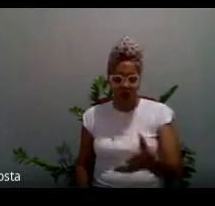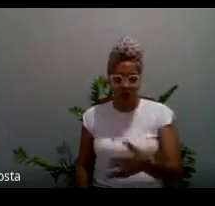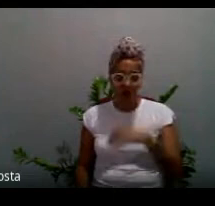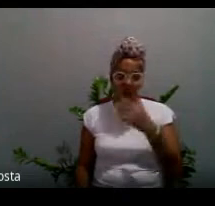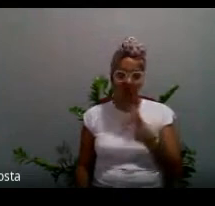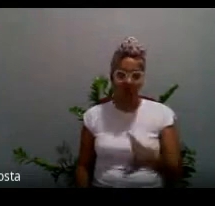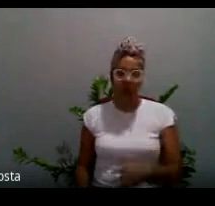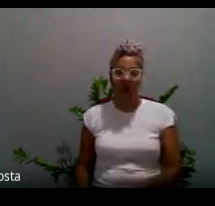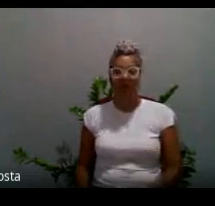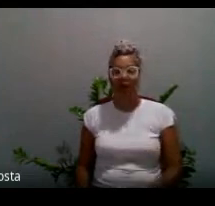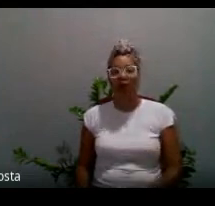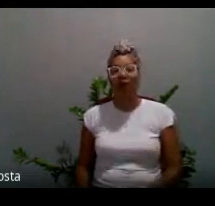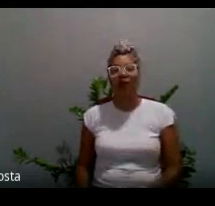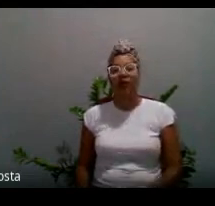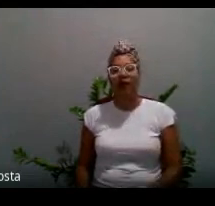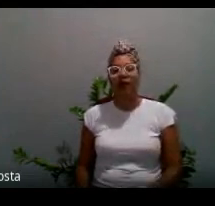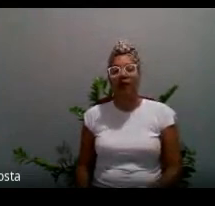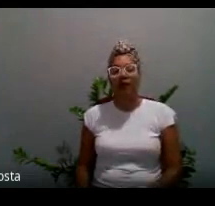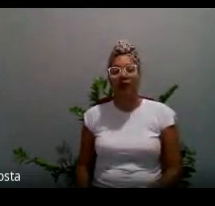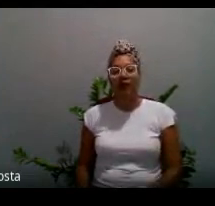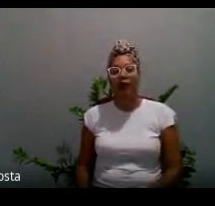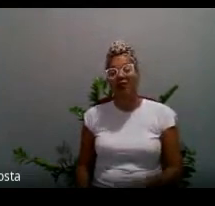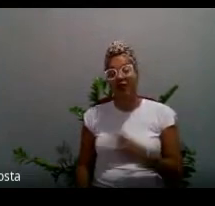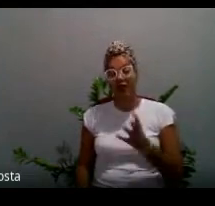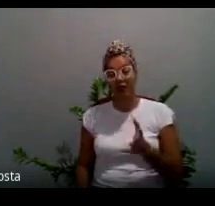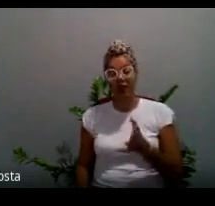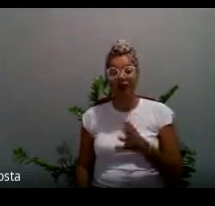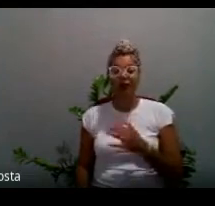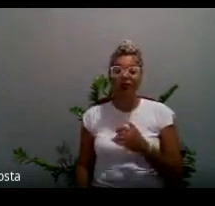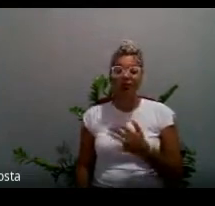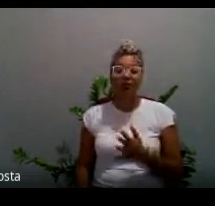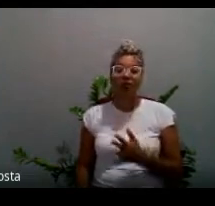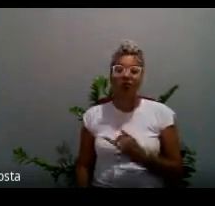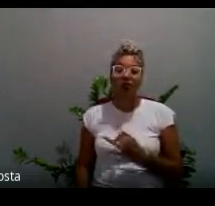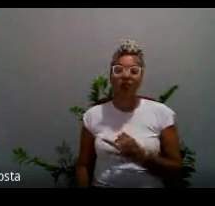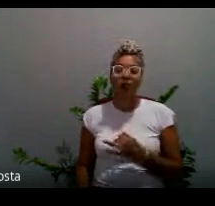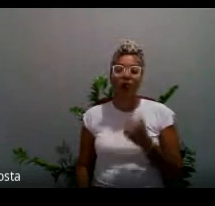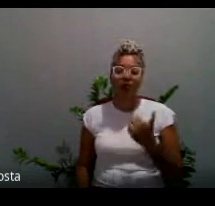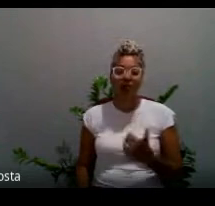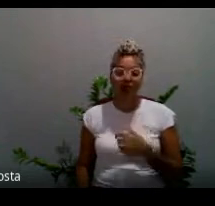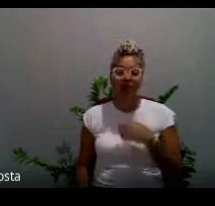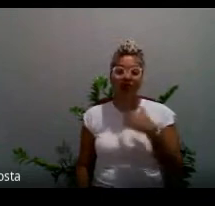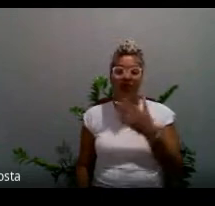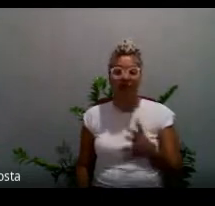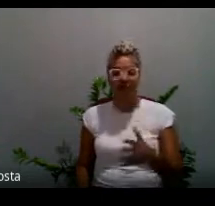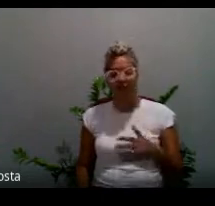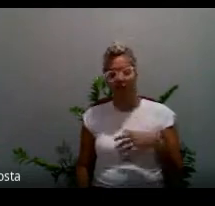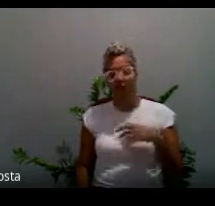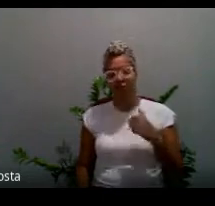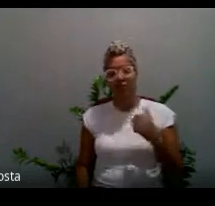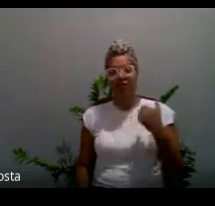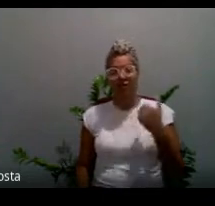externo, enfim. E o Instagram, né, que foi uma sugestão minha para que a gente popularizasse, disseminasse mais informações que tanto